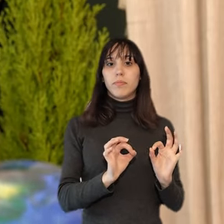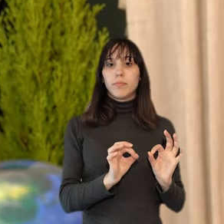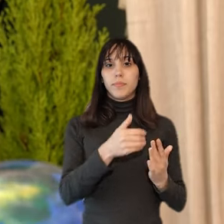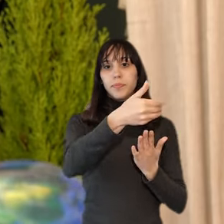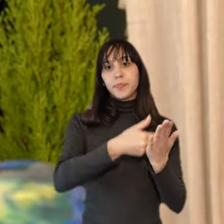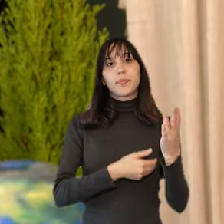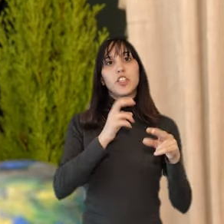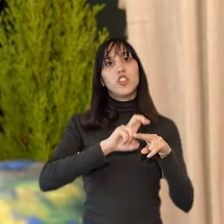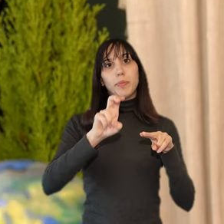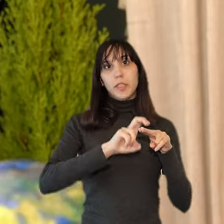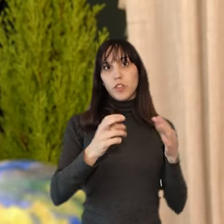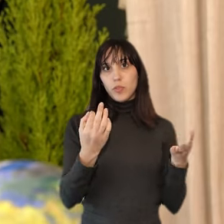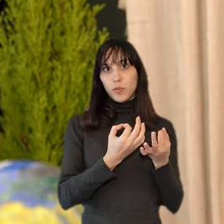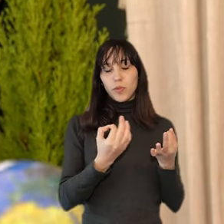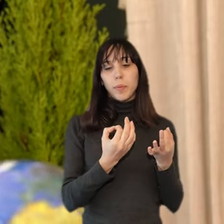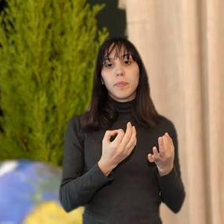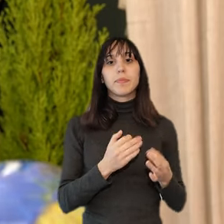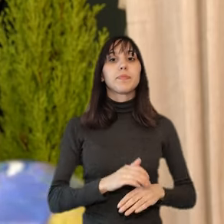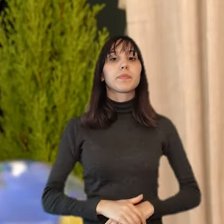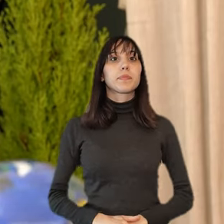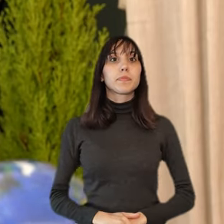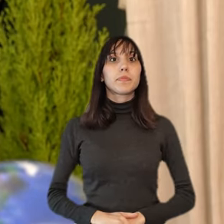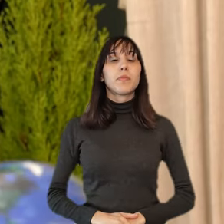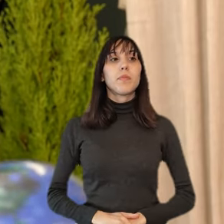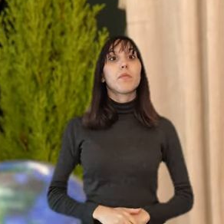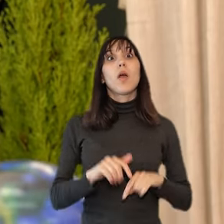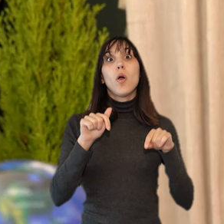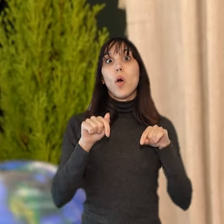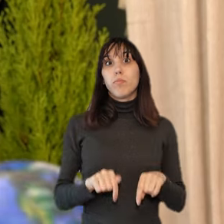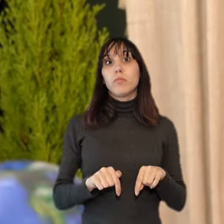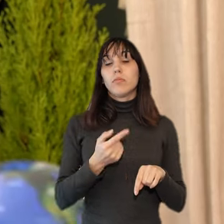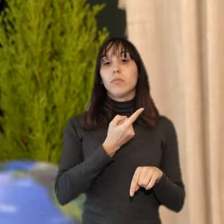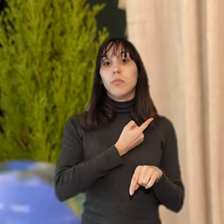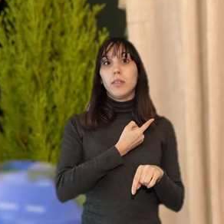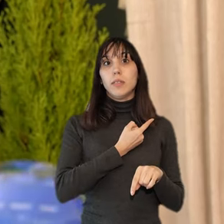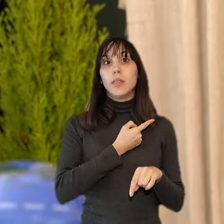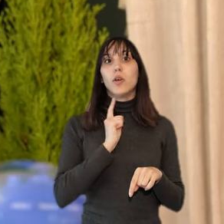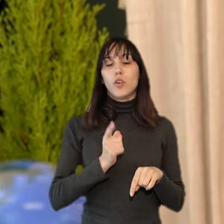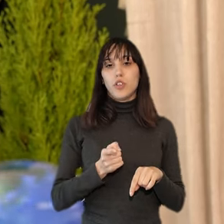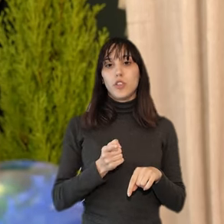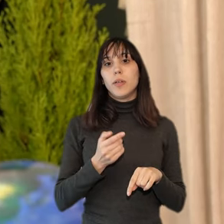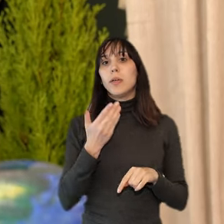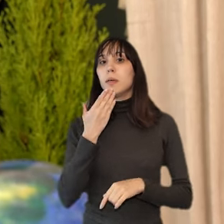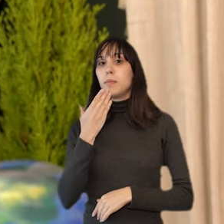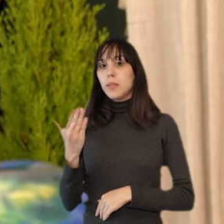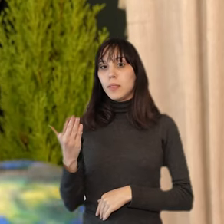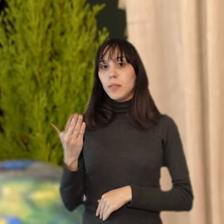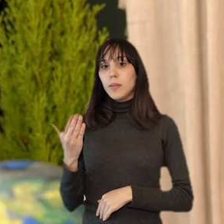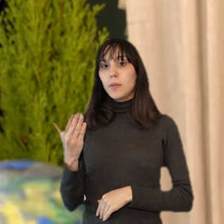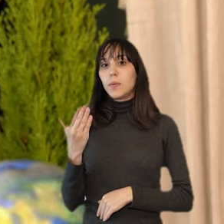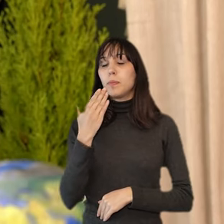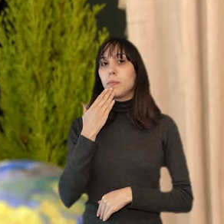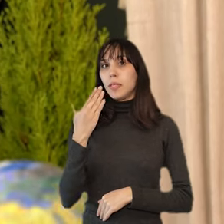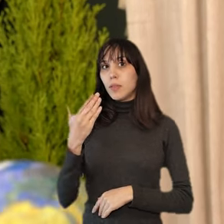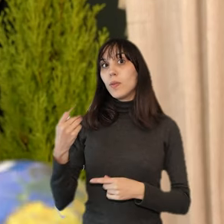mesmas disciplinas não é hh nesse momento é preciso que se faça aqui o processo o pedido de de de